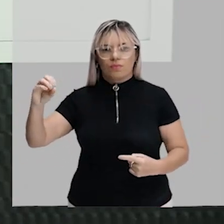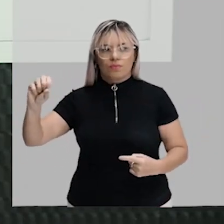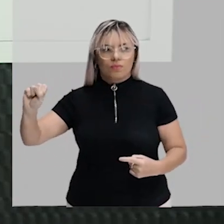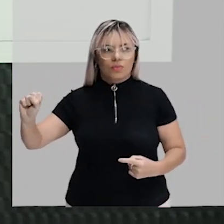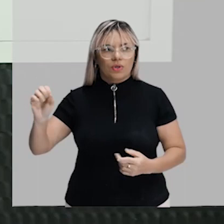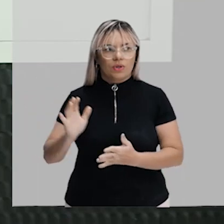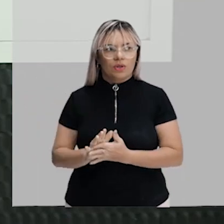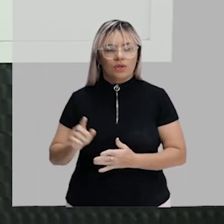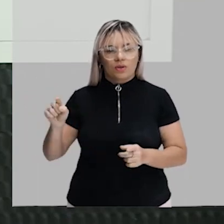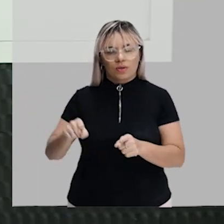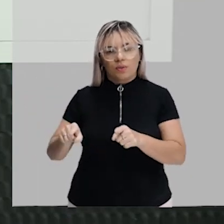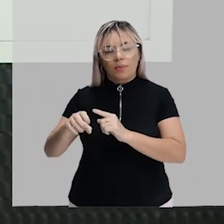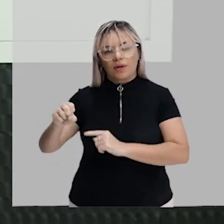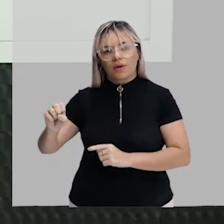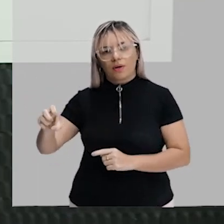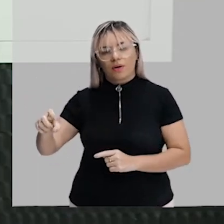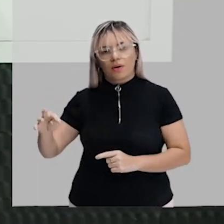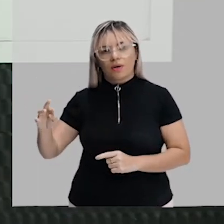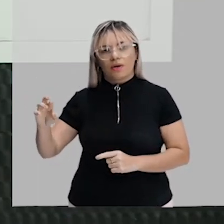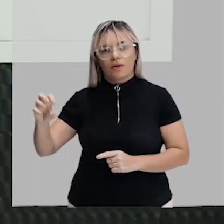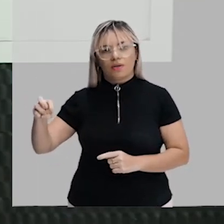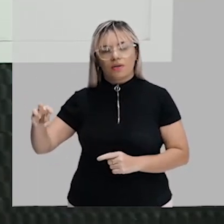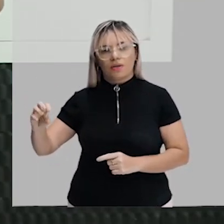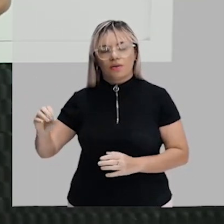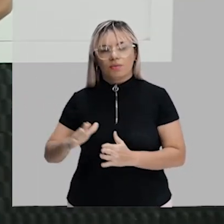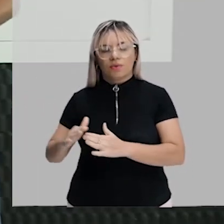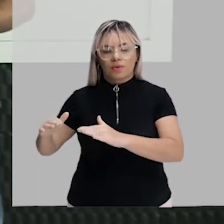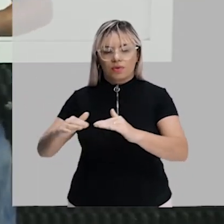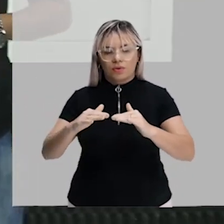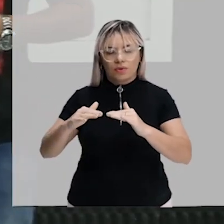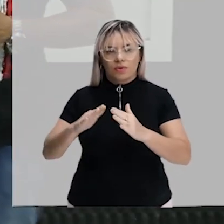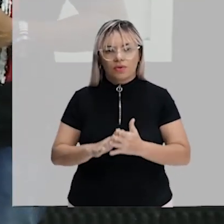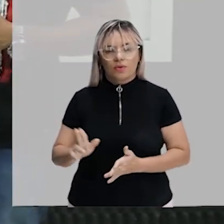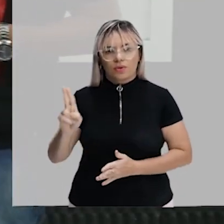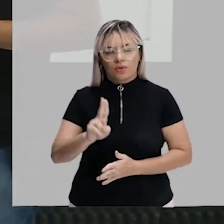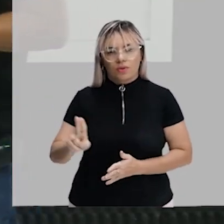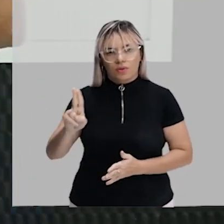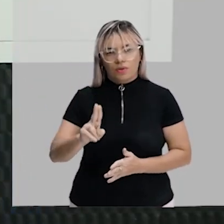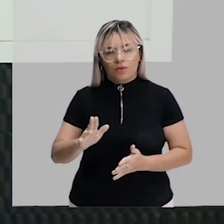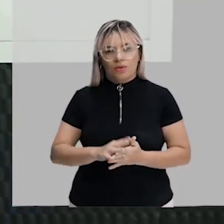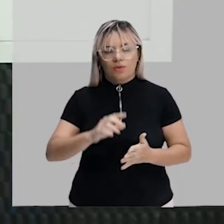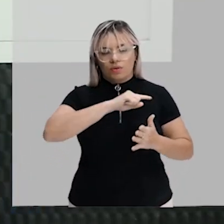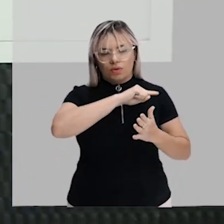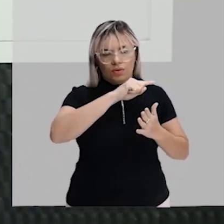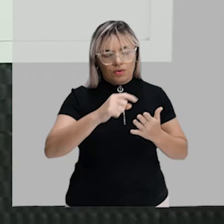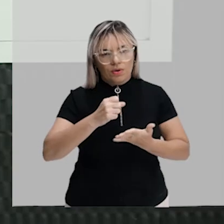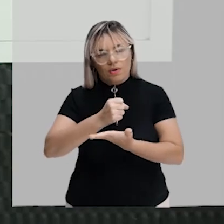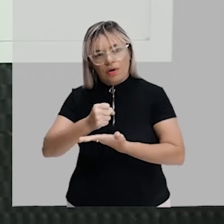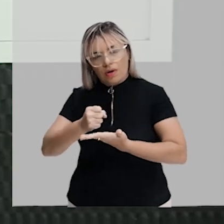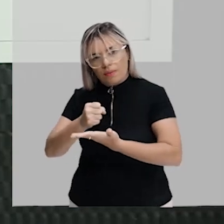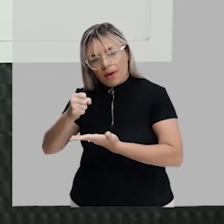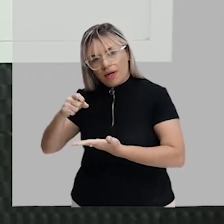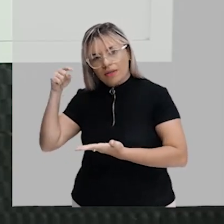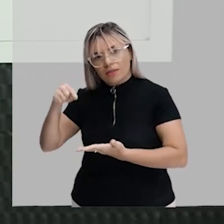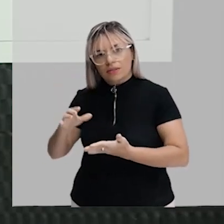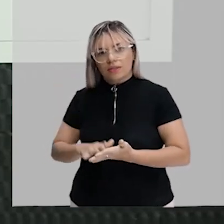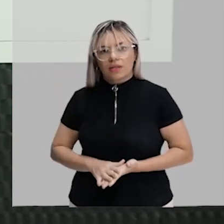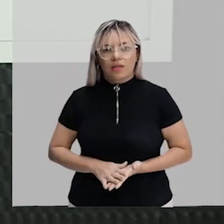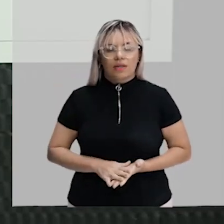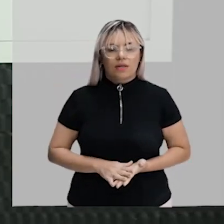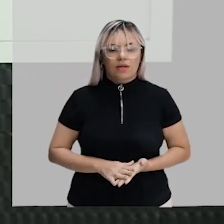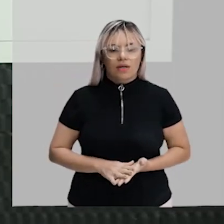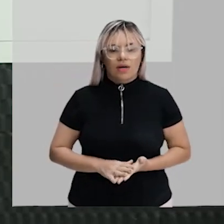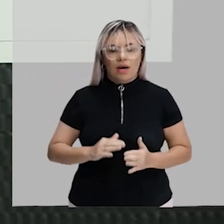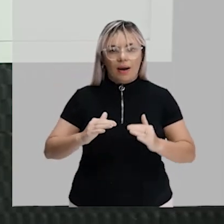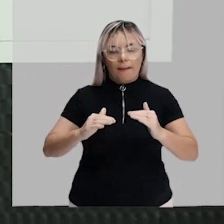né? Você sabe que isso aqui vira uma proporção. E aí você pode aplicar a propriedade fundamental da proporção. Então, vou ter que